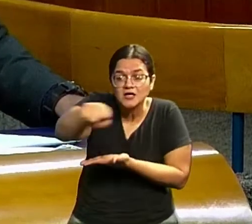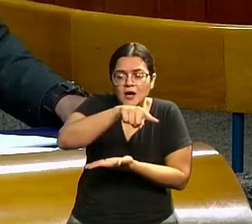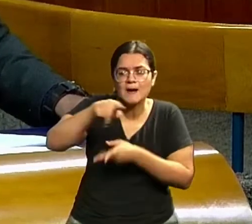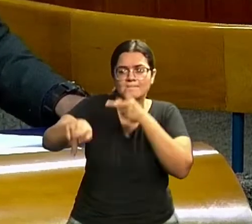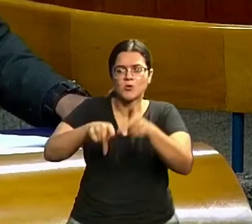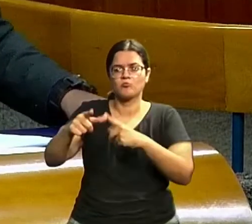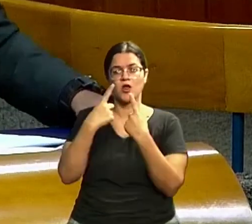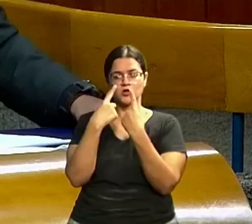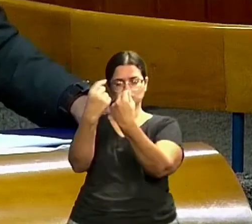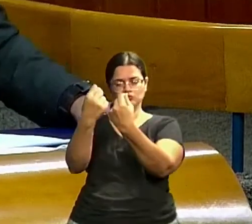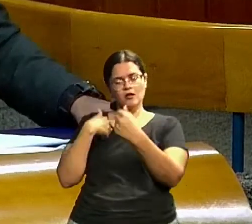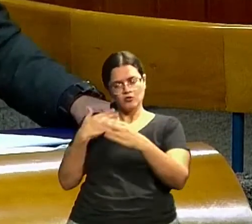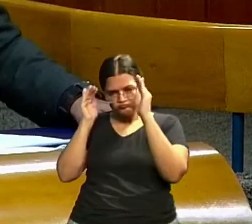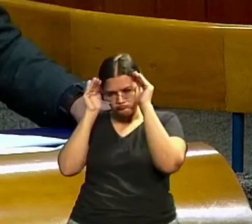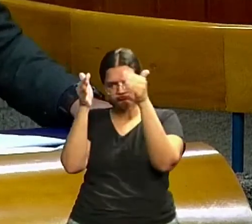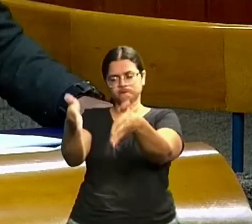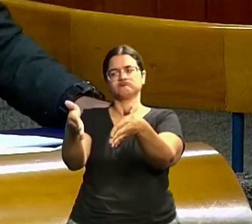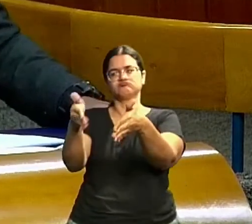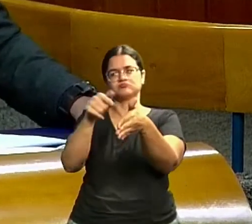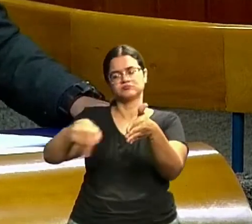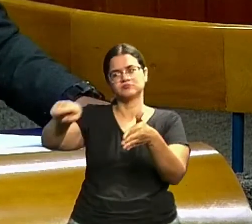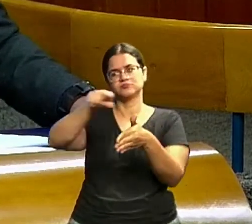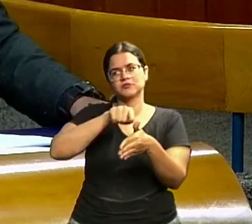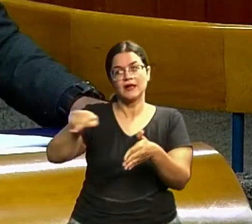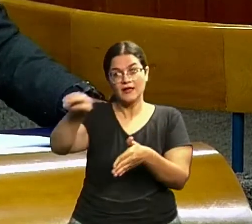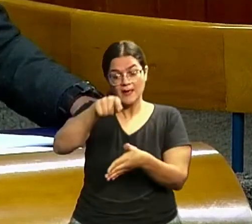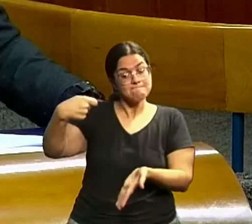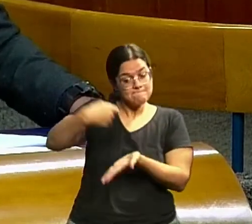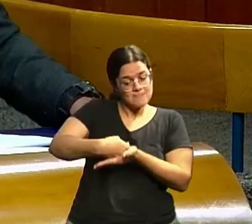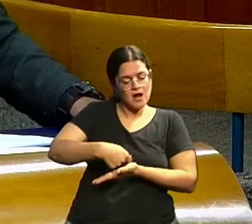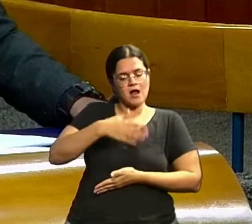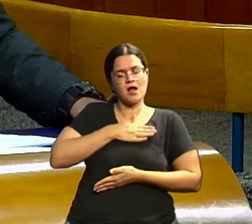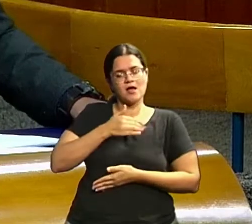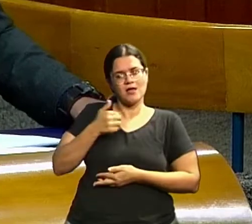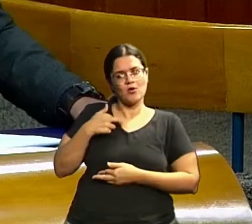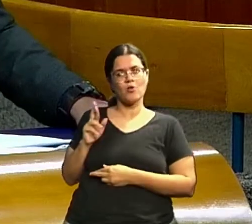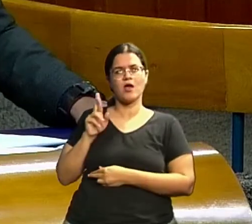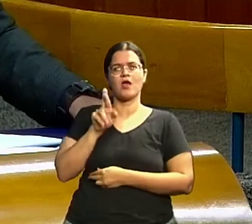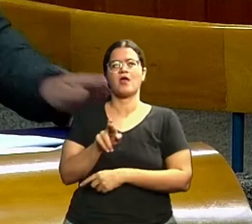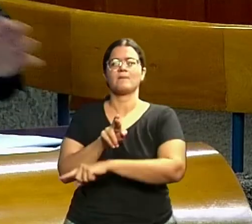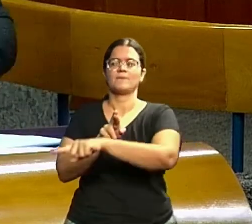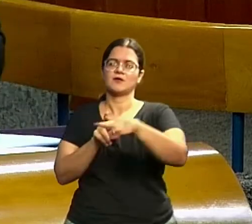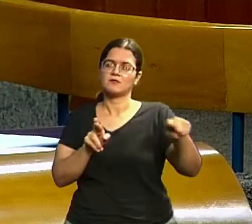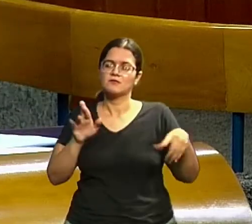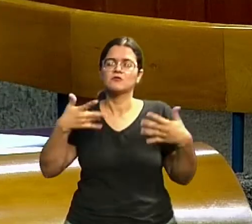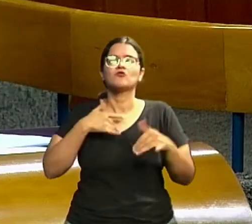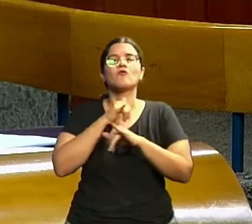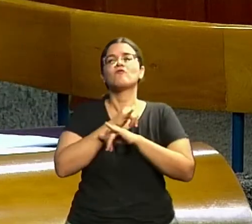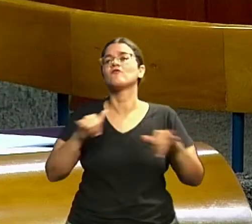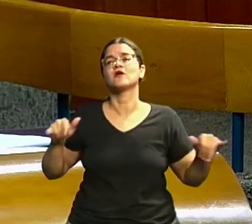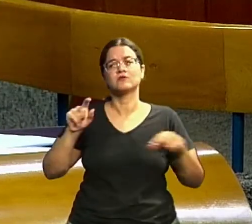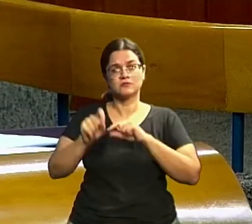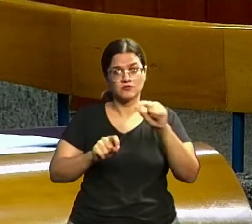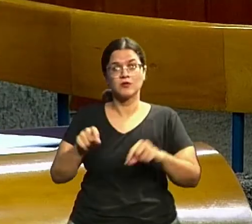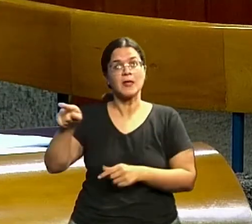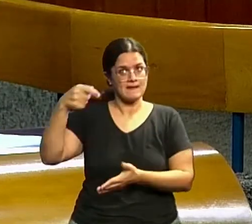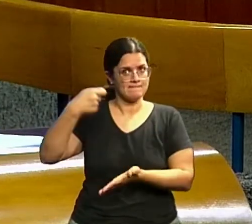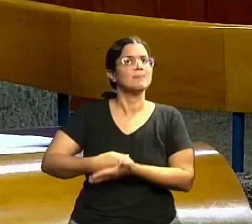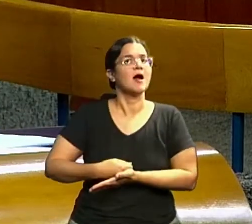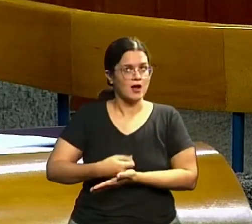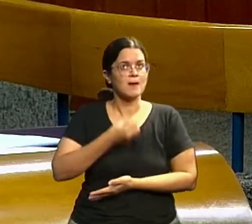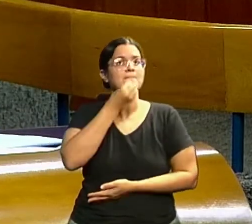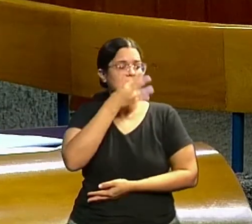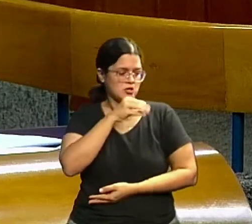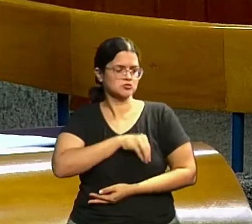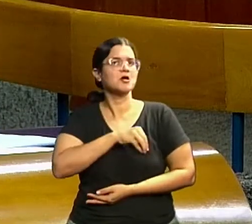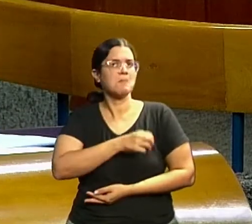que me trouxe para cá. O povo, Nilson, nos paga para poder estar aqui representando eles. Aí eu quero dizer que, e bem pago, nós recebemos